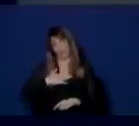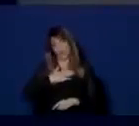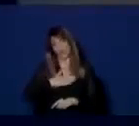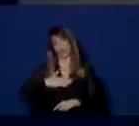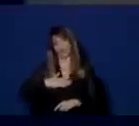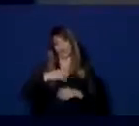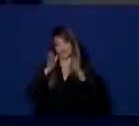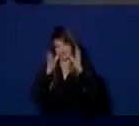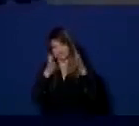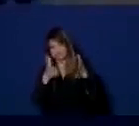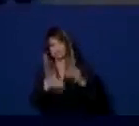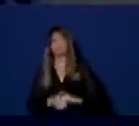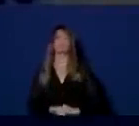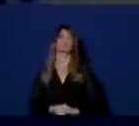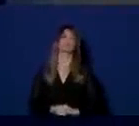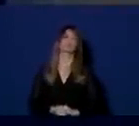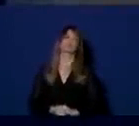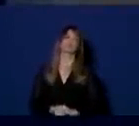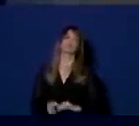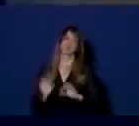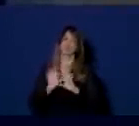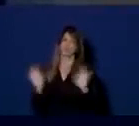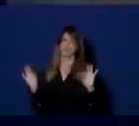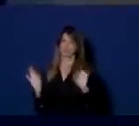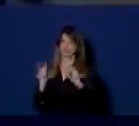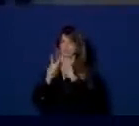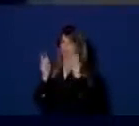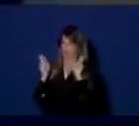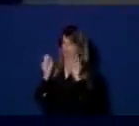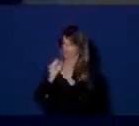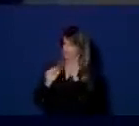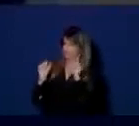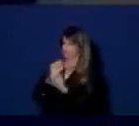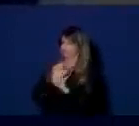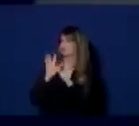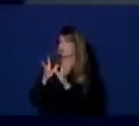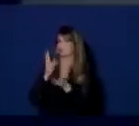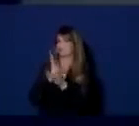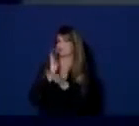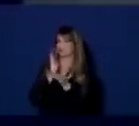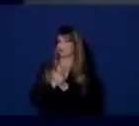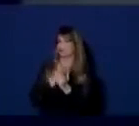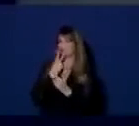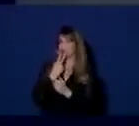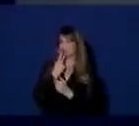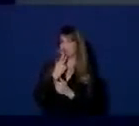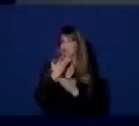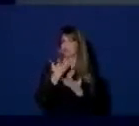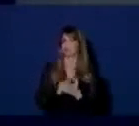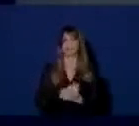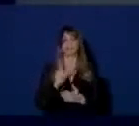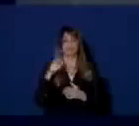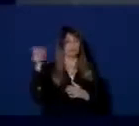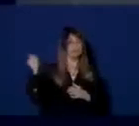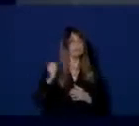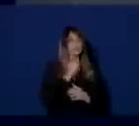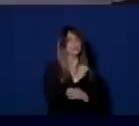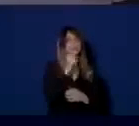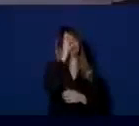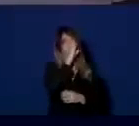bom. Ô Daniel, vou mudar o assunto, mas vou continuar falando com você. Depois a gente vai trazer a conversa mais para o